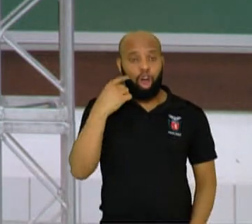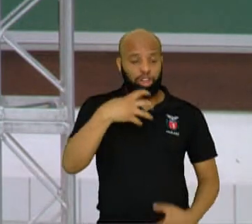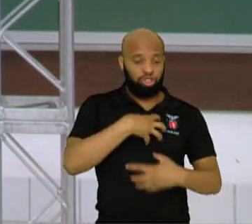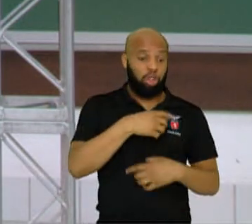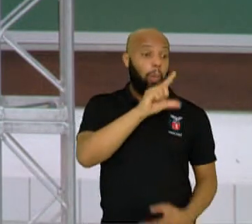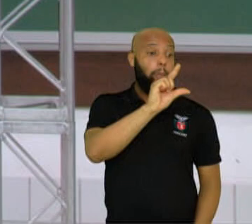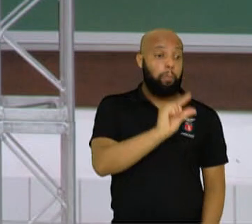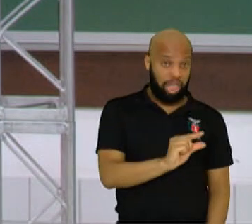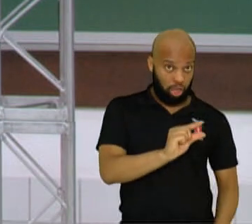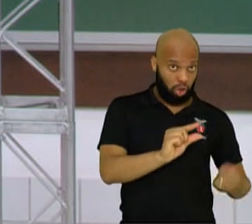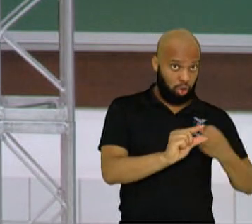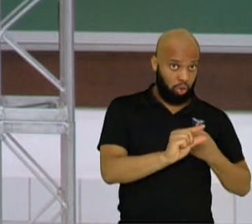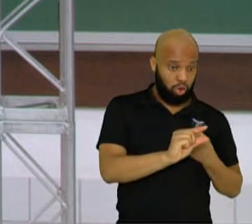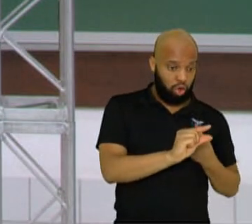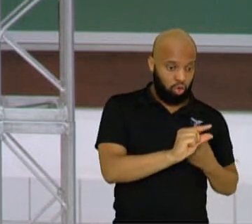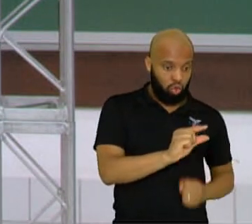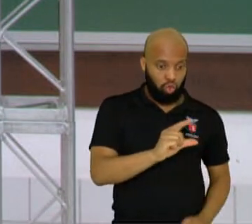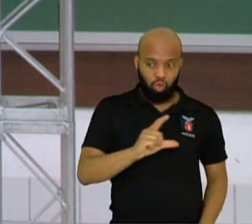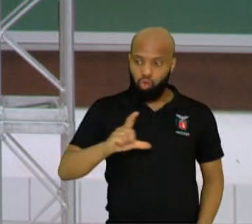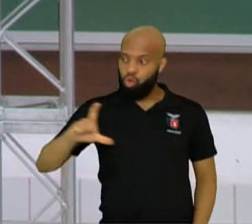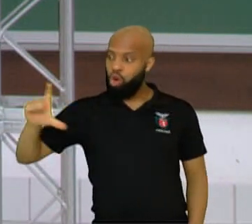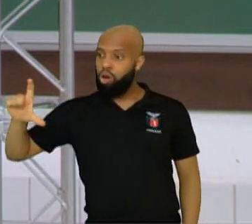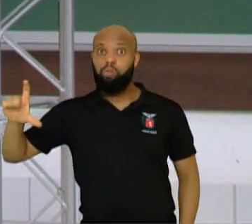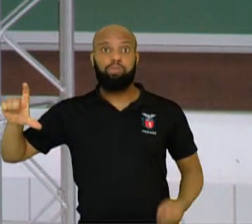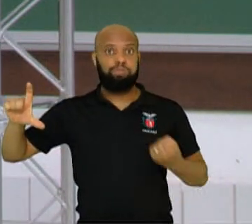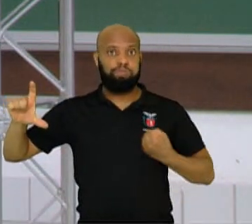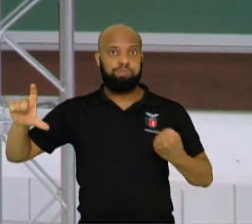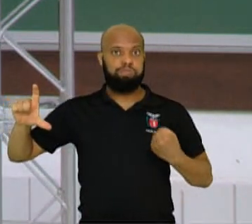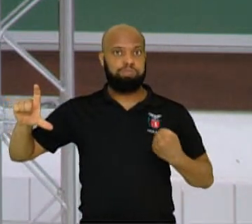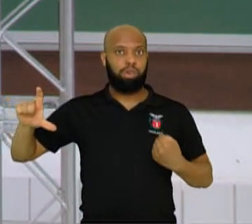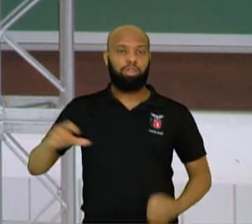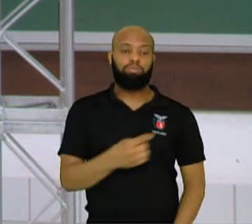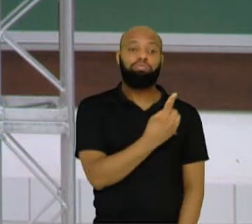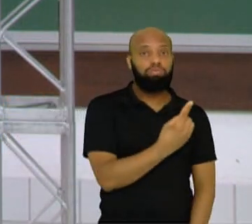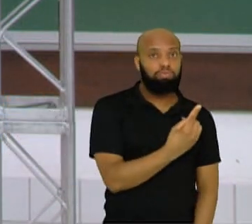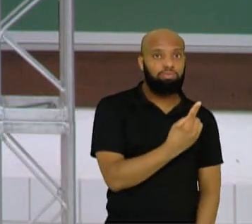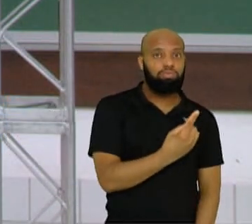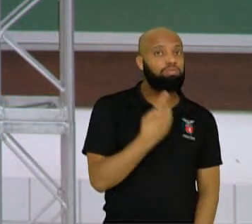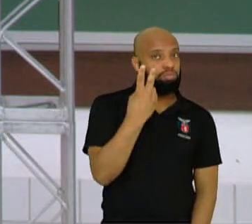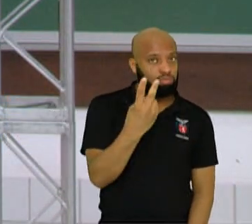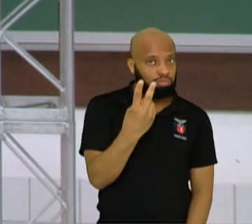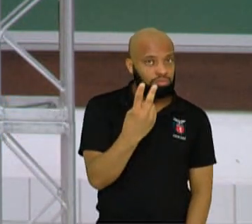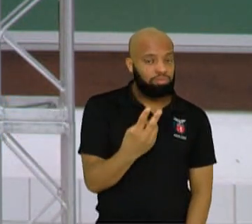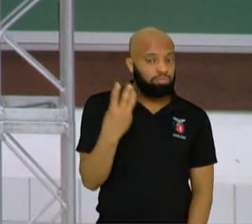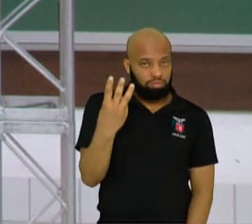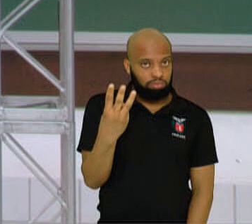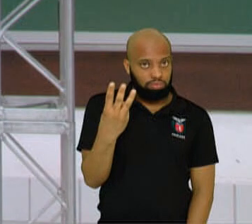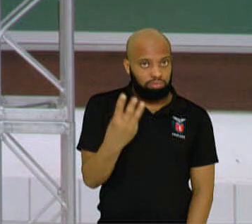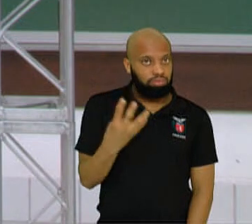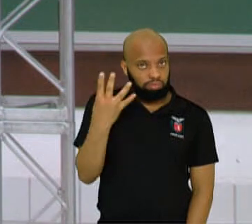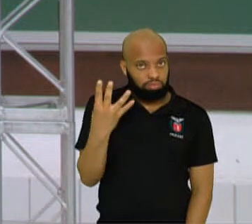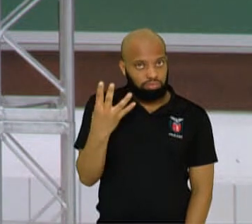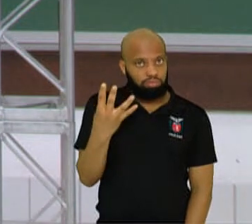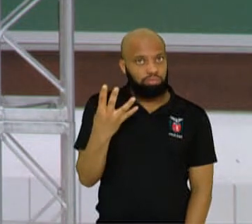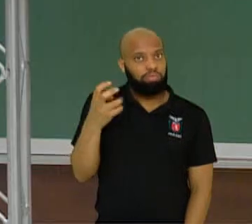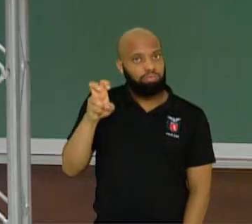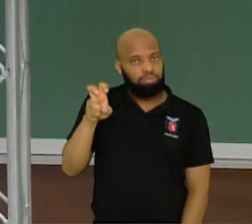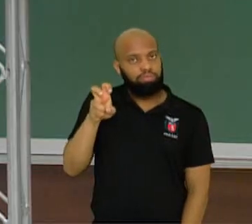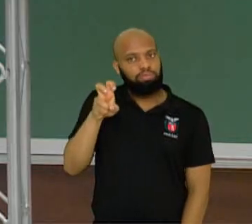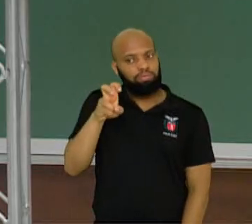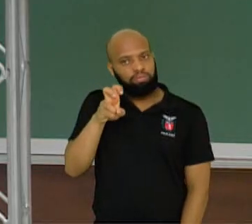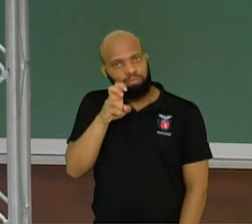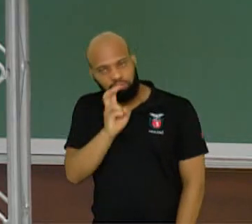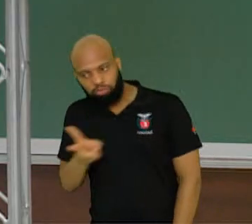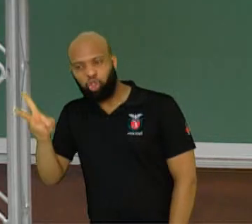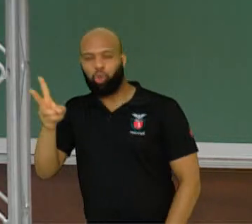do menor para o maior. 1, 2, 3 e assim sucessivamente. Então, se